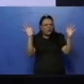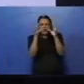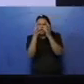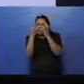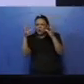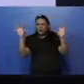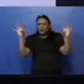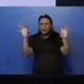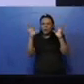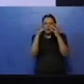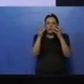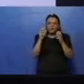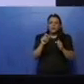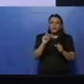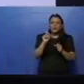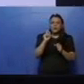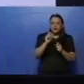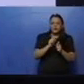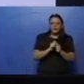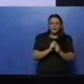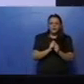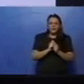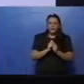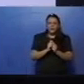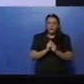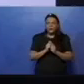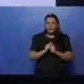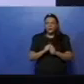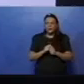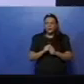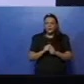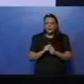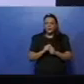Então, fala-se o quê? Fala-se o quê?